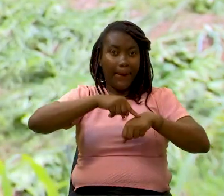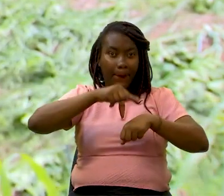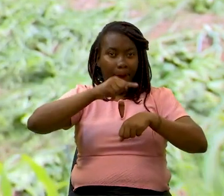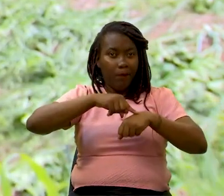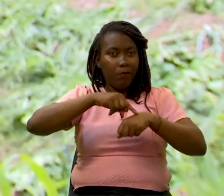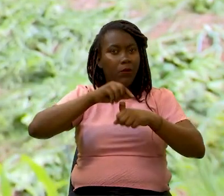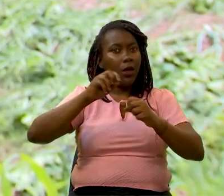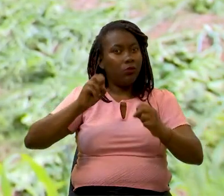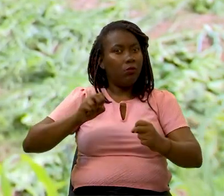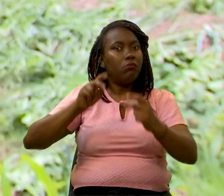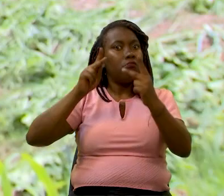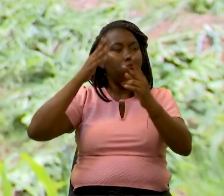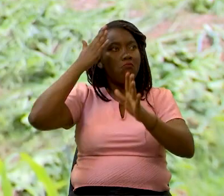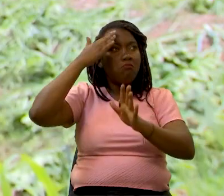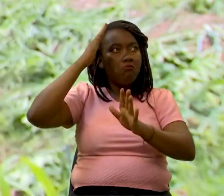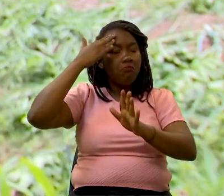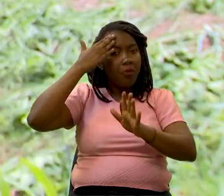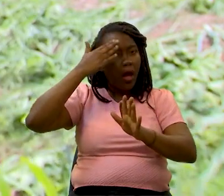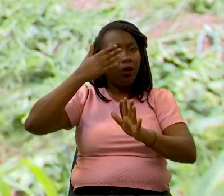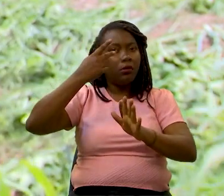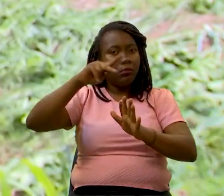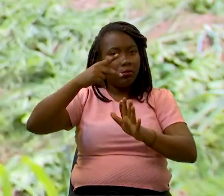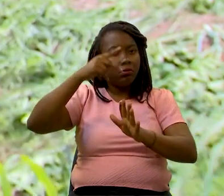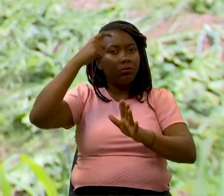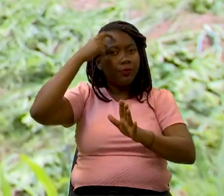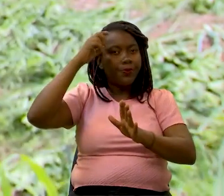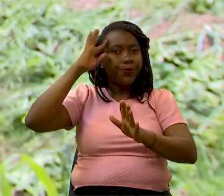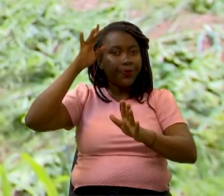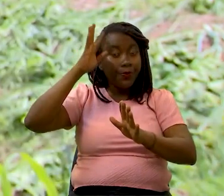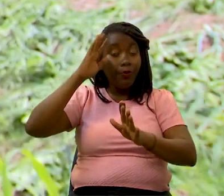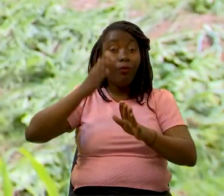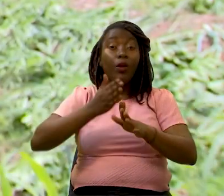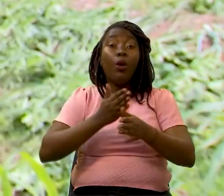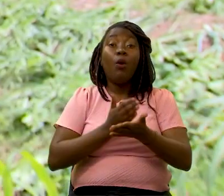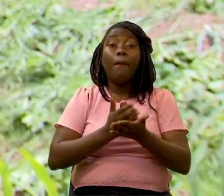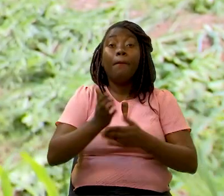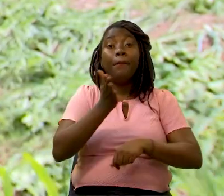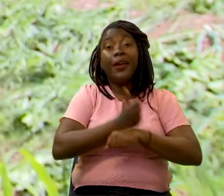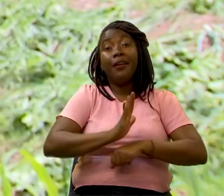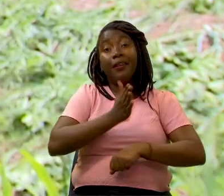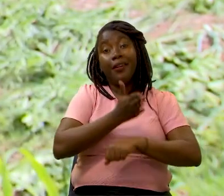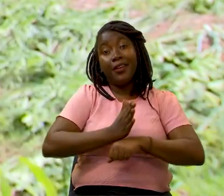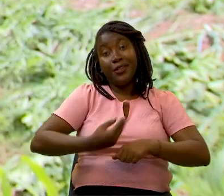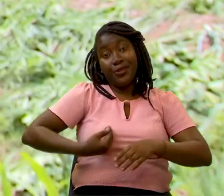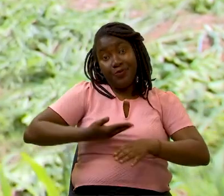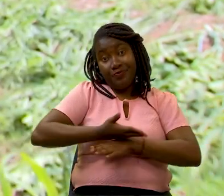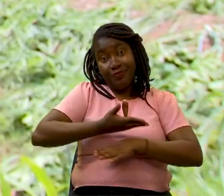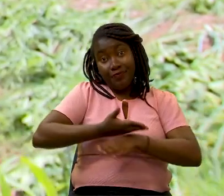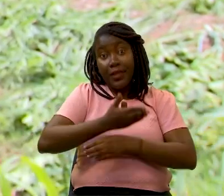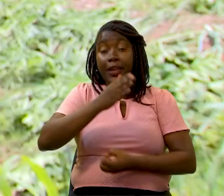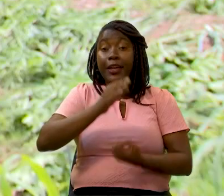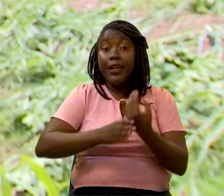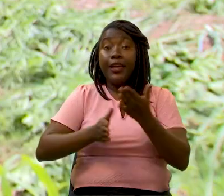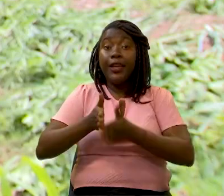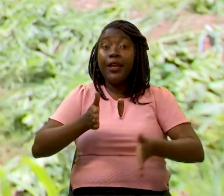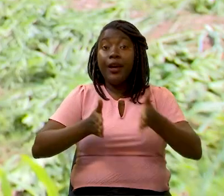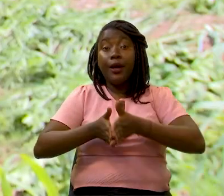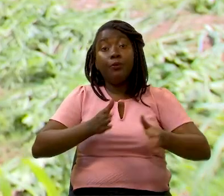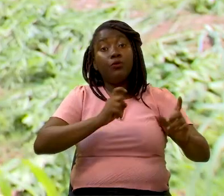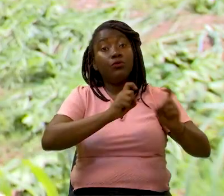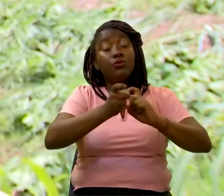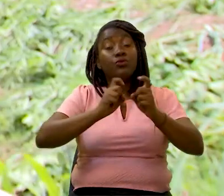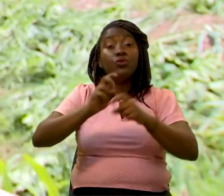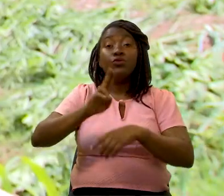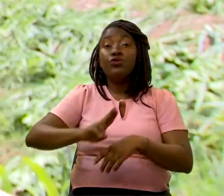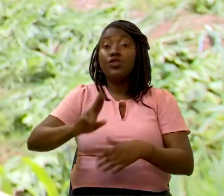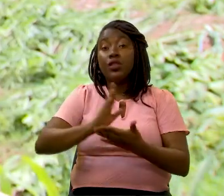momento que foi feito um entendimento a partir da interpretação dessas pessoas, nós começamos a fazer oficinas participativas. Então nós criamos um processo